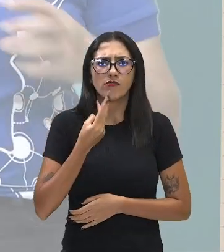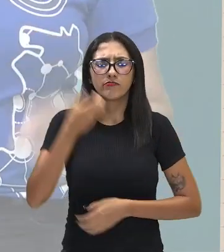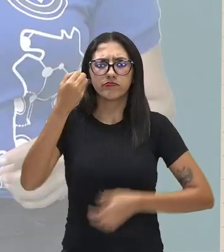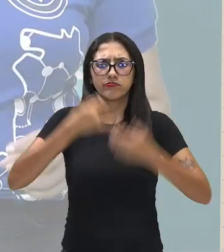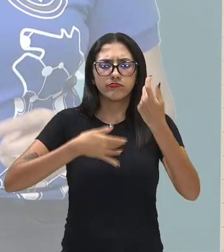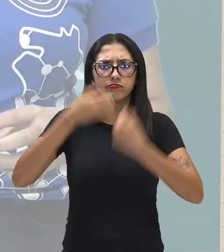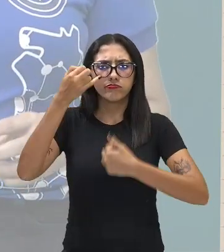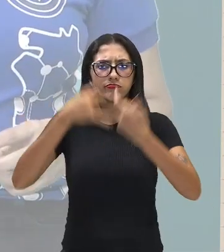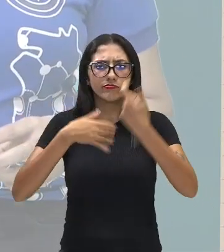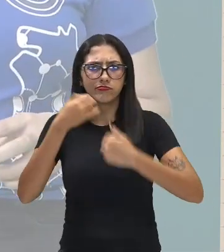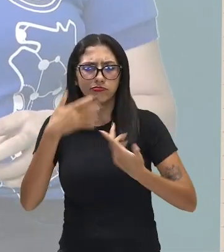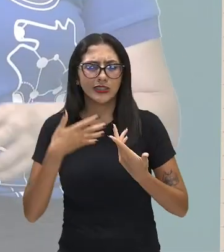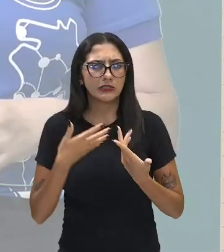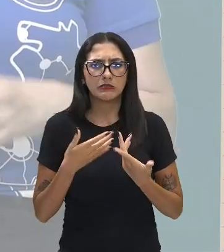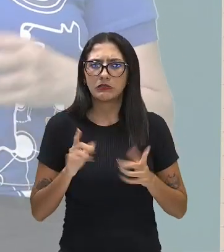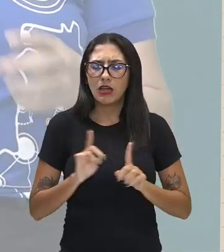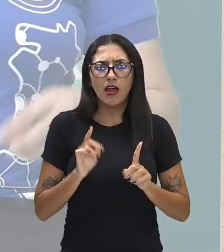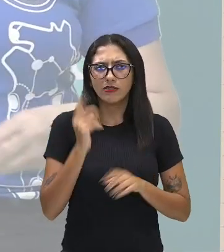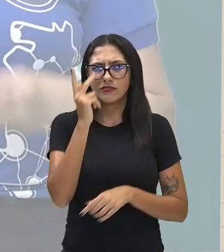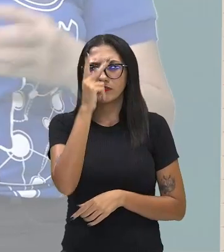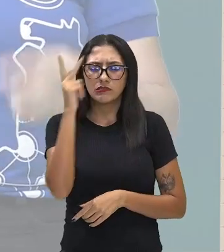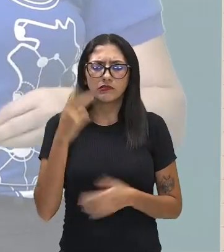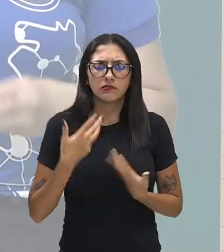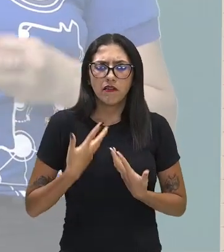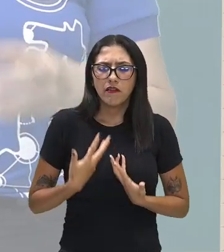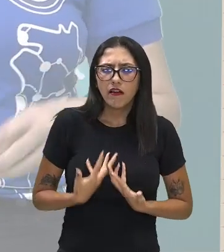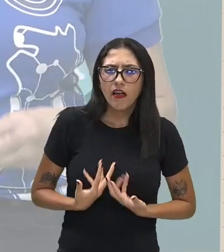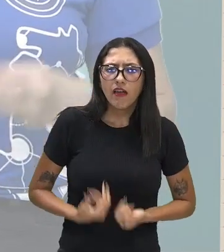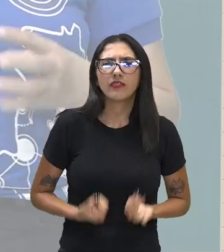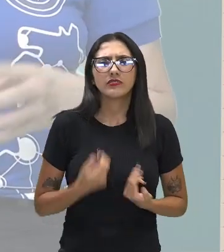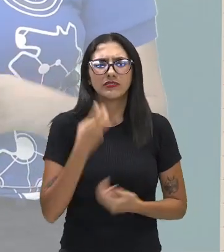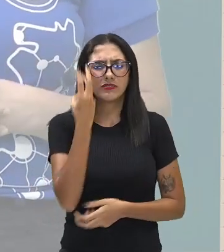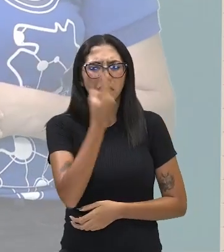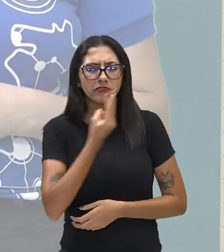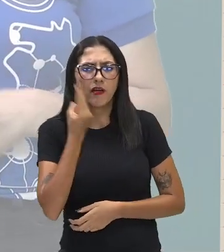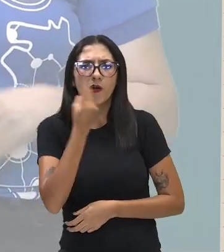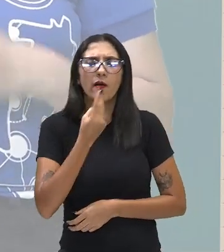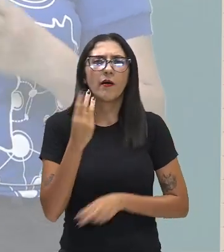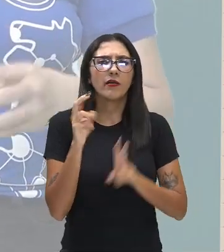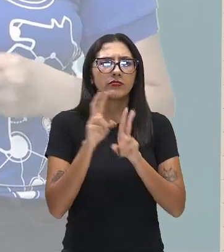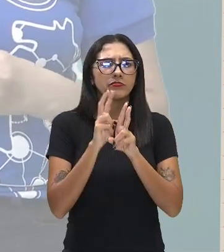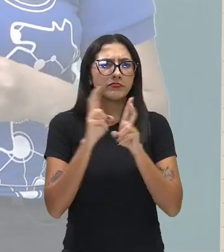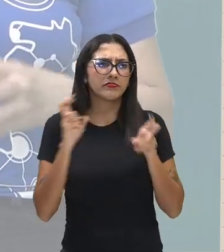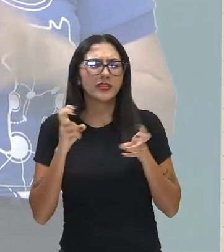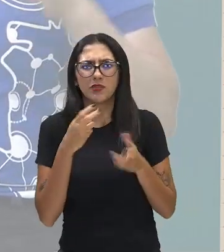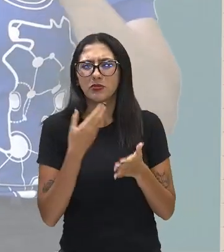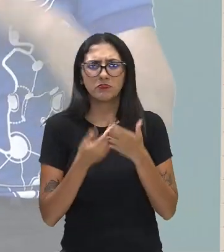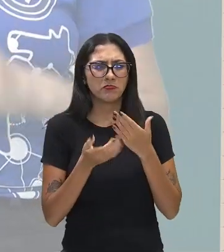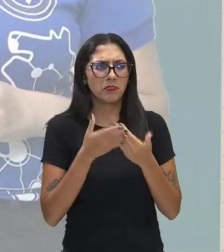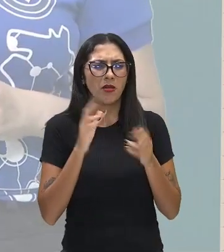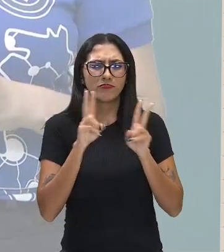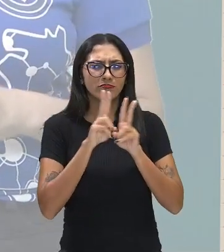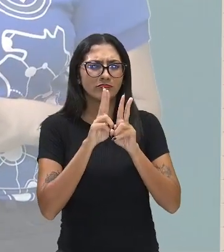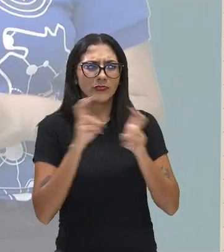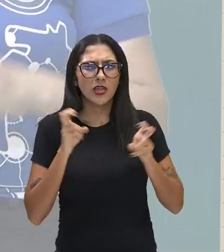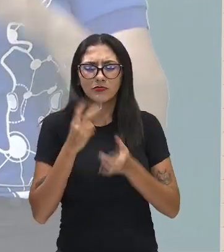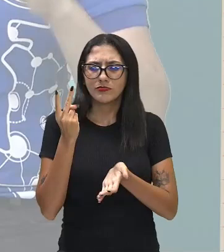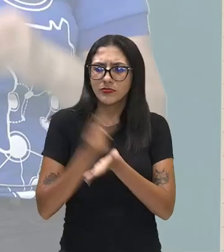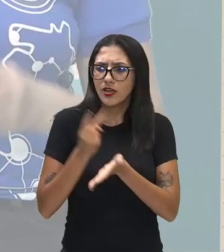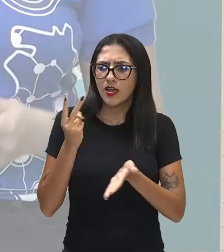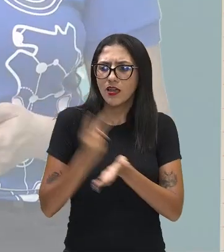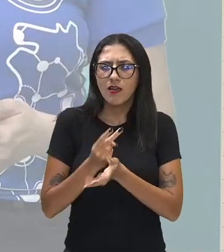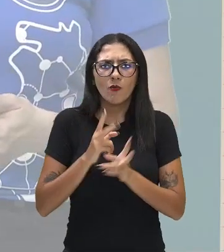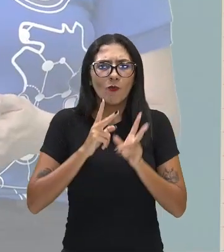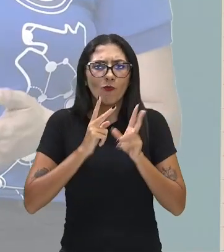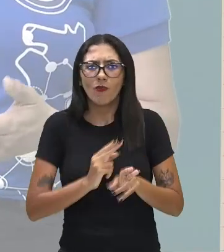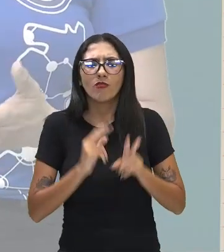que as pessoas vão se cansarem. Quando você está ali falando 3 horas sobre, em uma palestra sobre o mesmo tema, então o